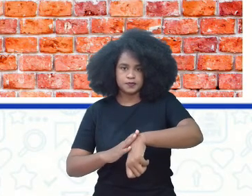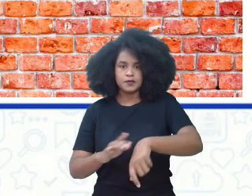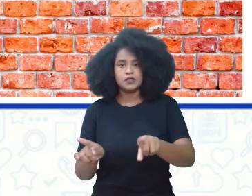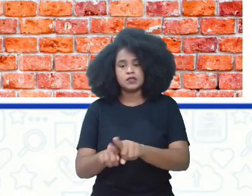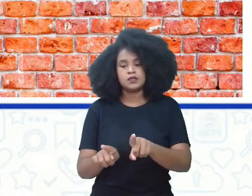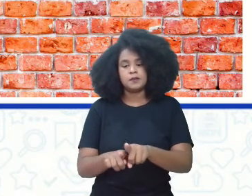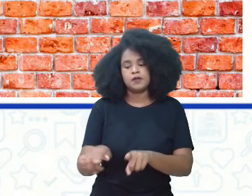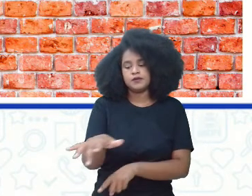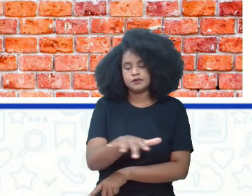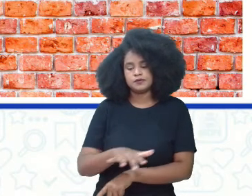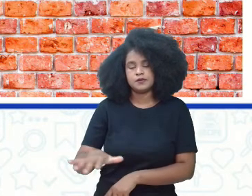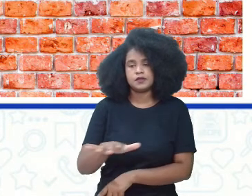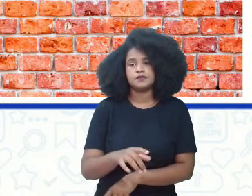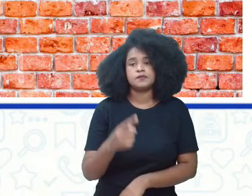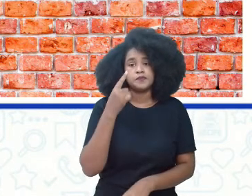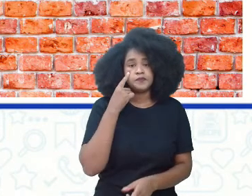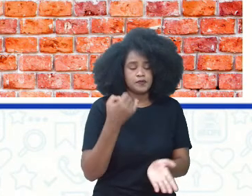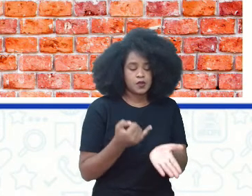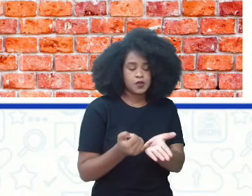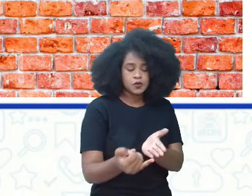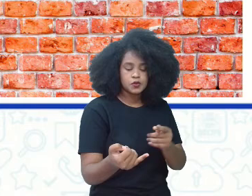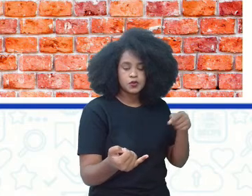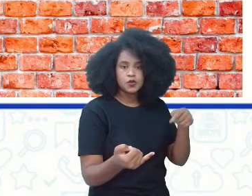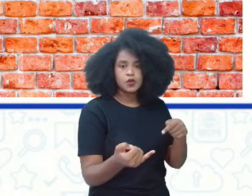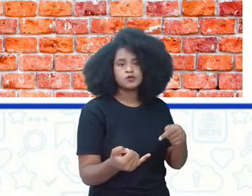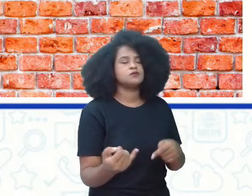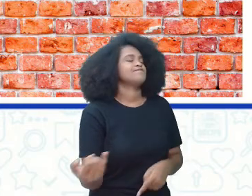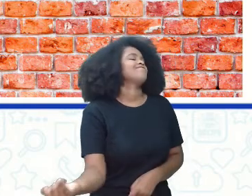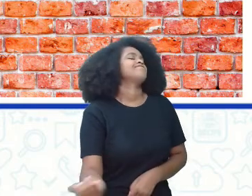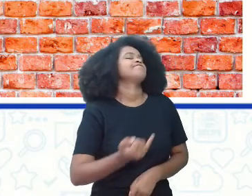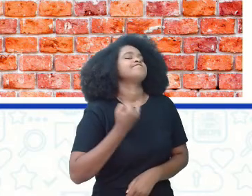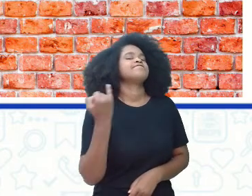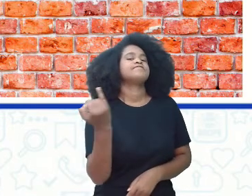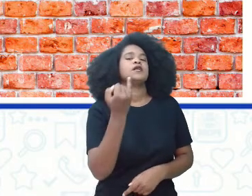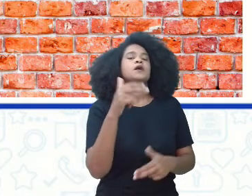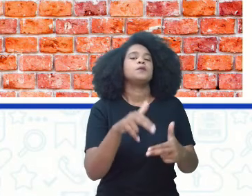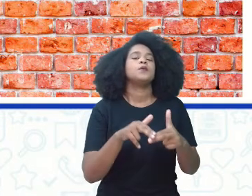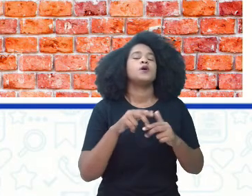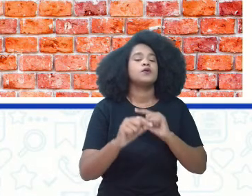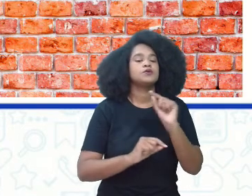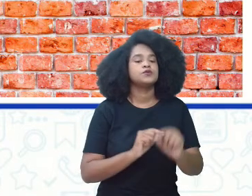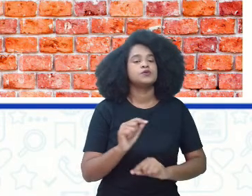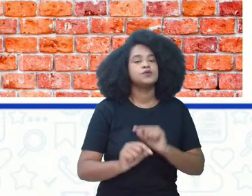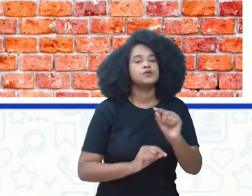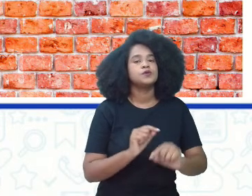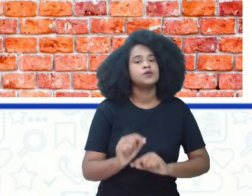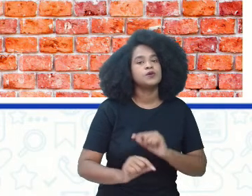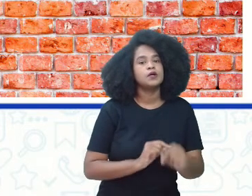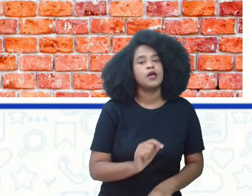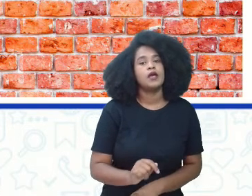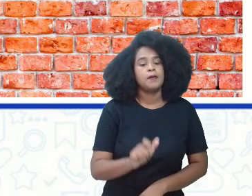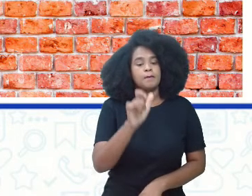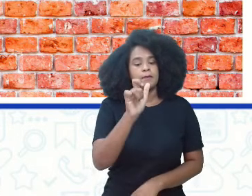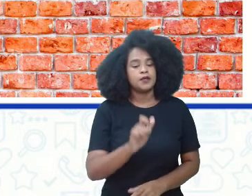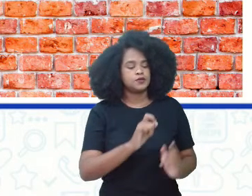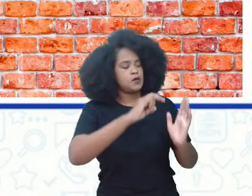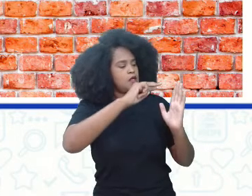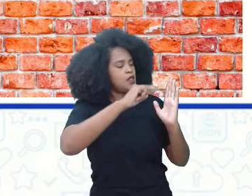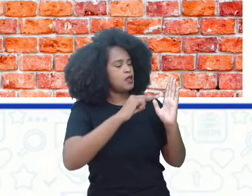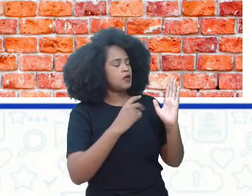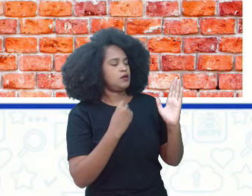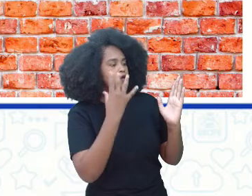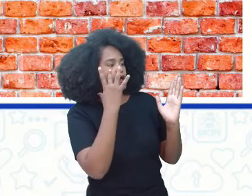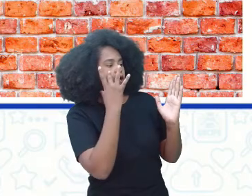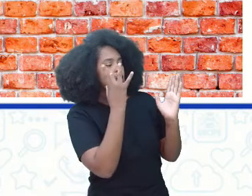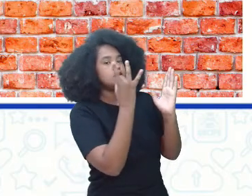texto narrativo é muito importante, porque deve despertar a atenção do leitor